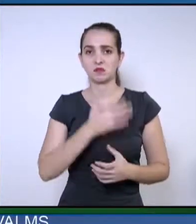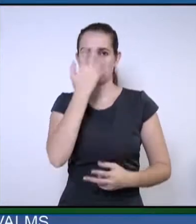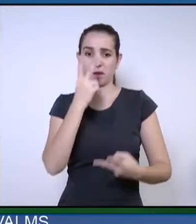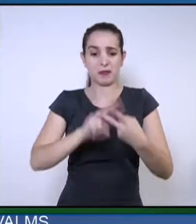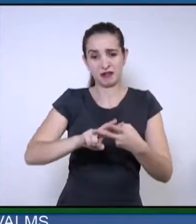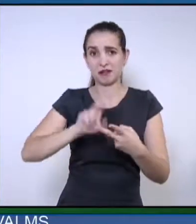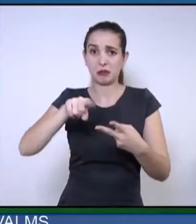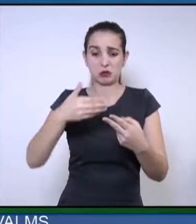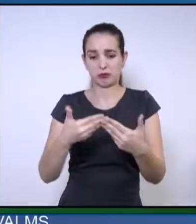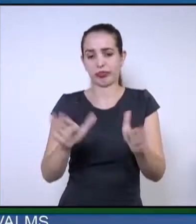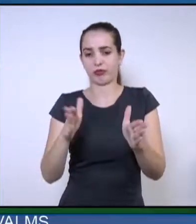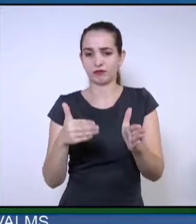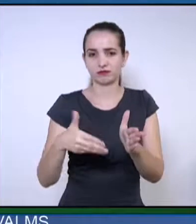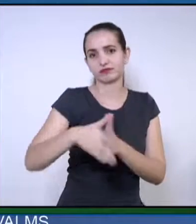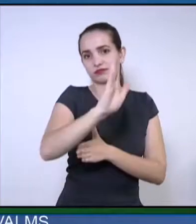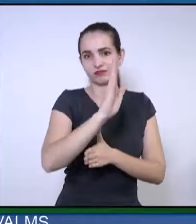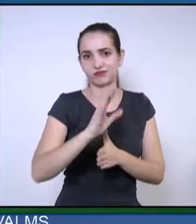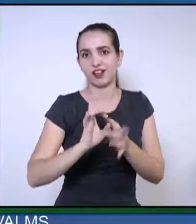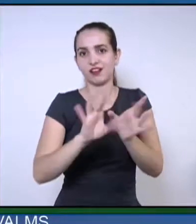ser preso.